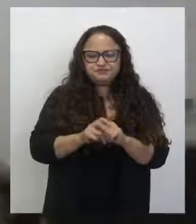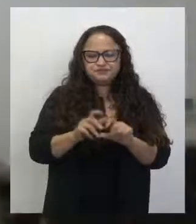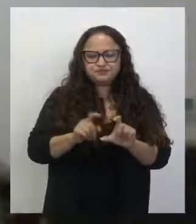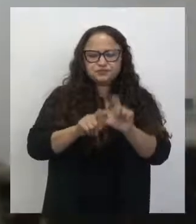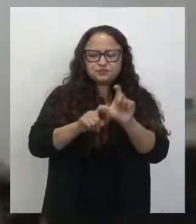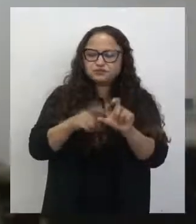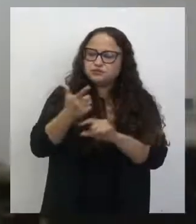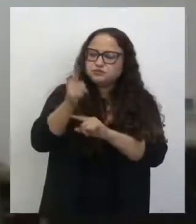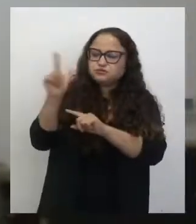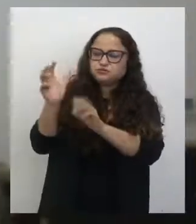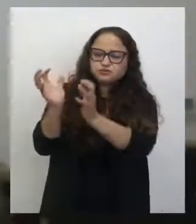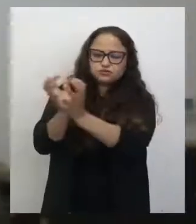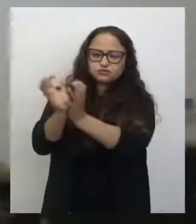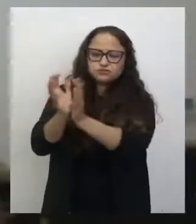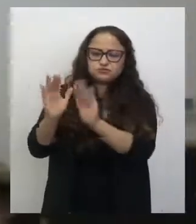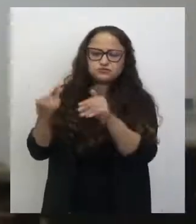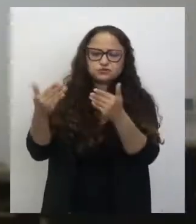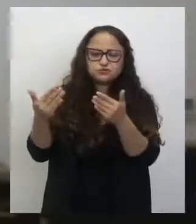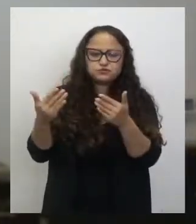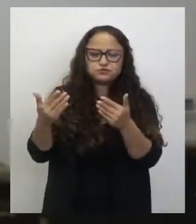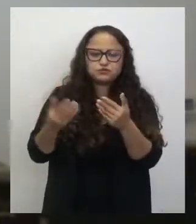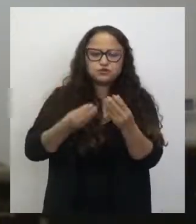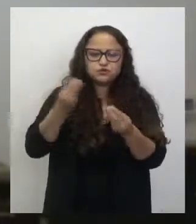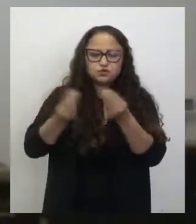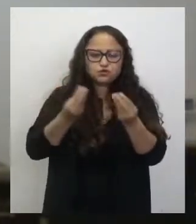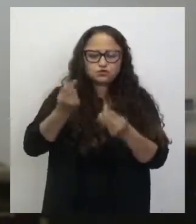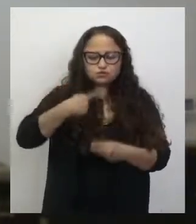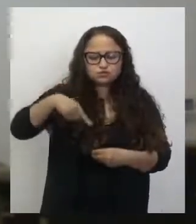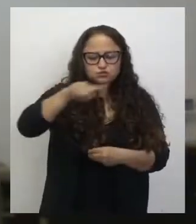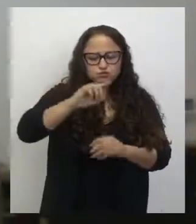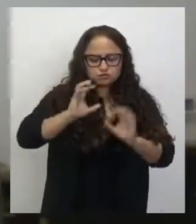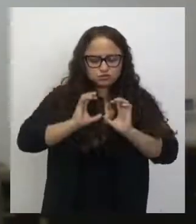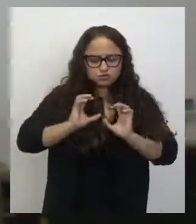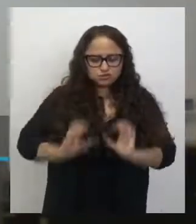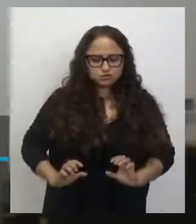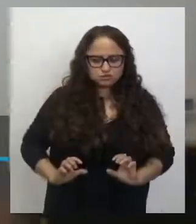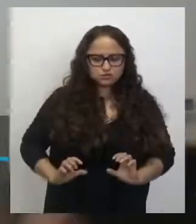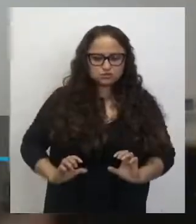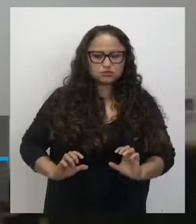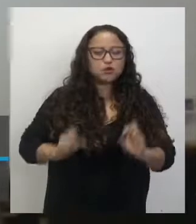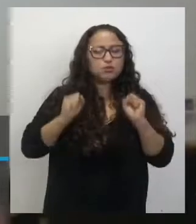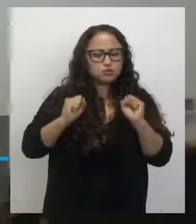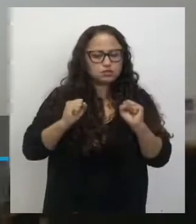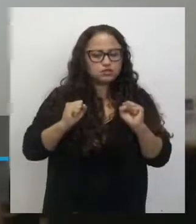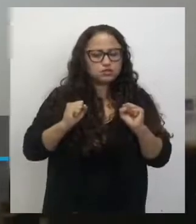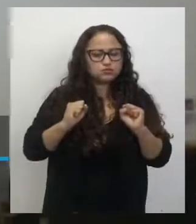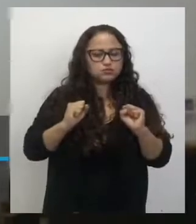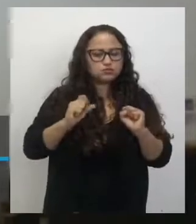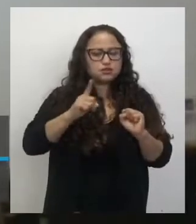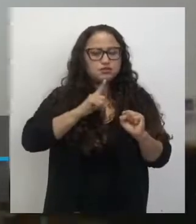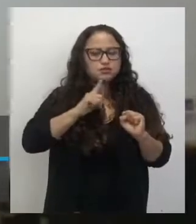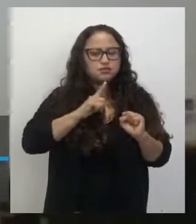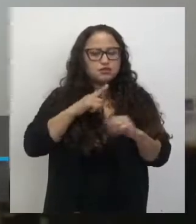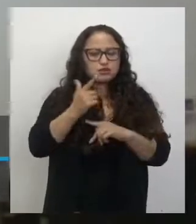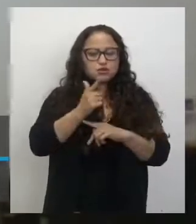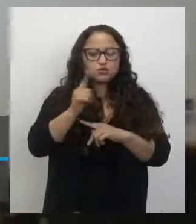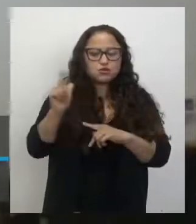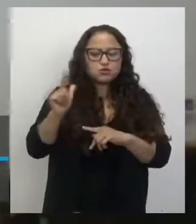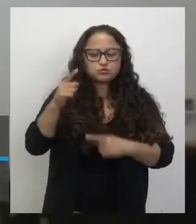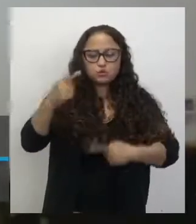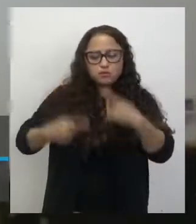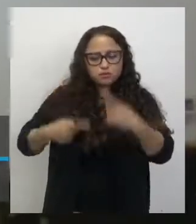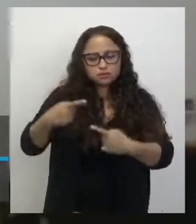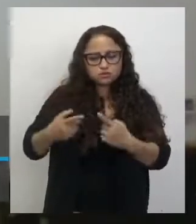aos outros grupos. Então, onde eu quero chegar? Como nós, como cidadãos, podemos agir em prol desse tipo de